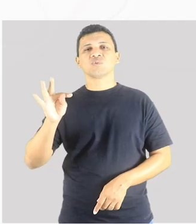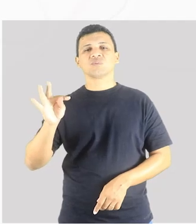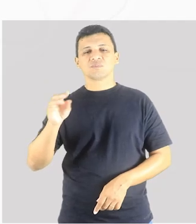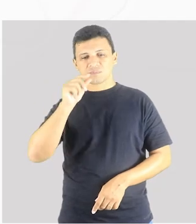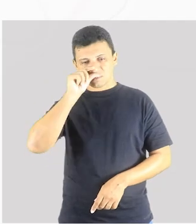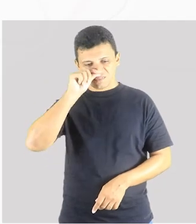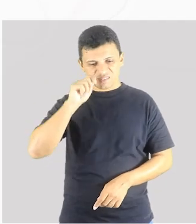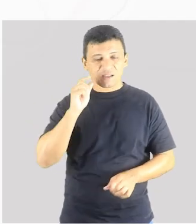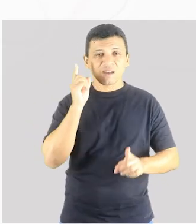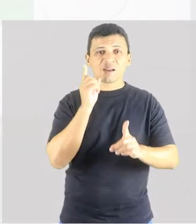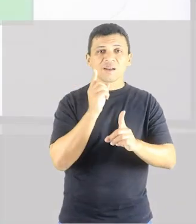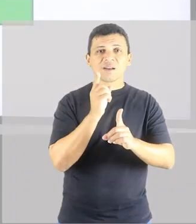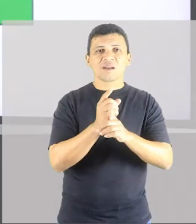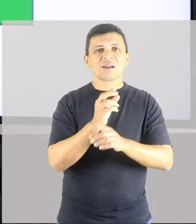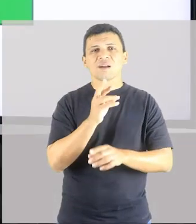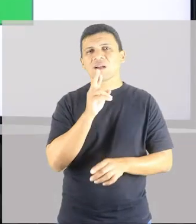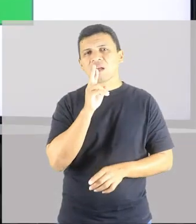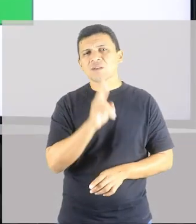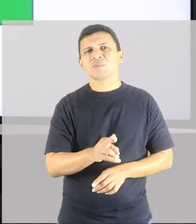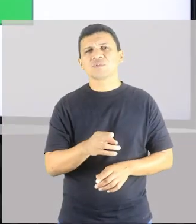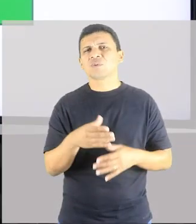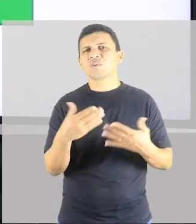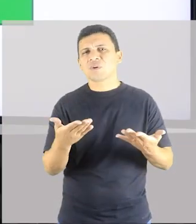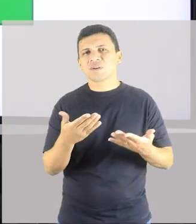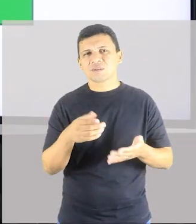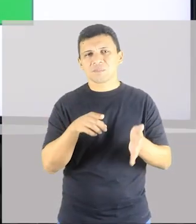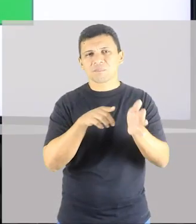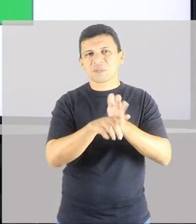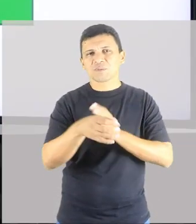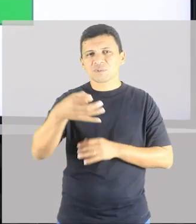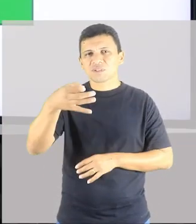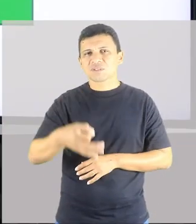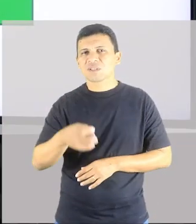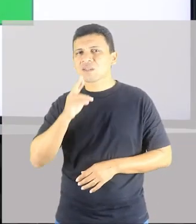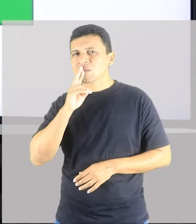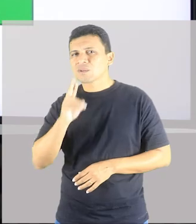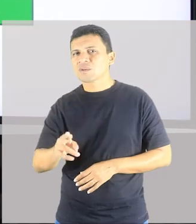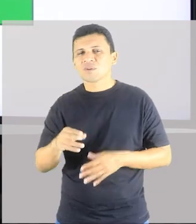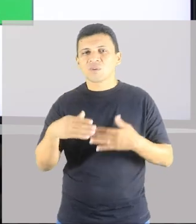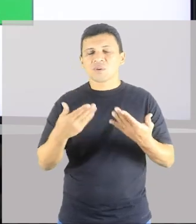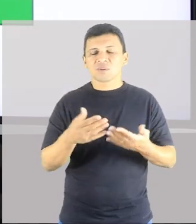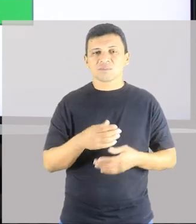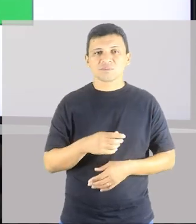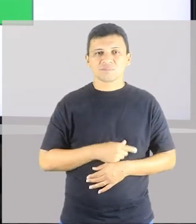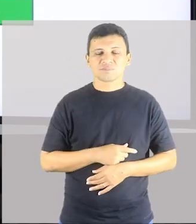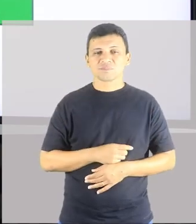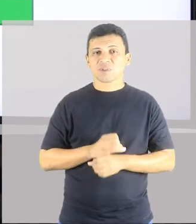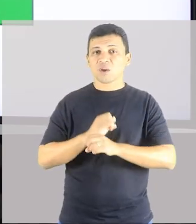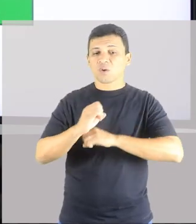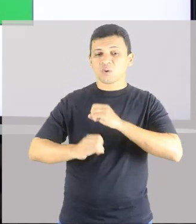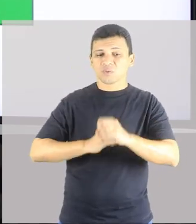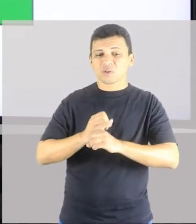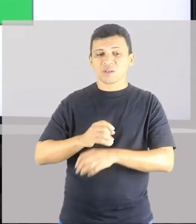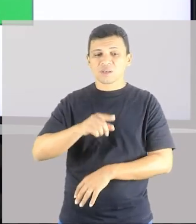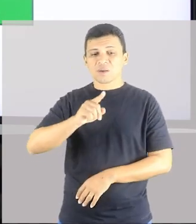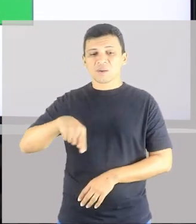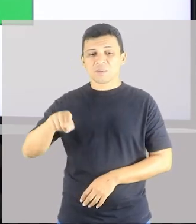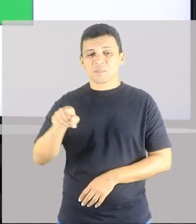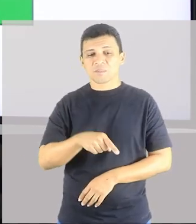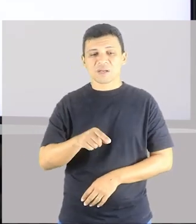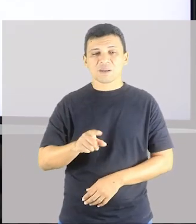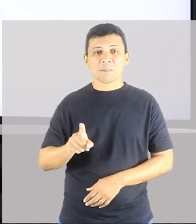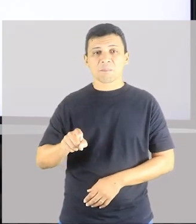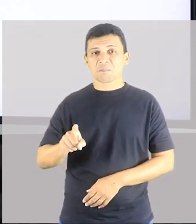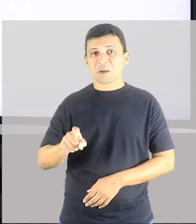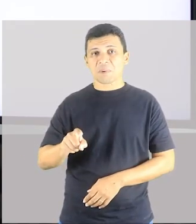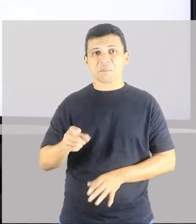você encontrar. Qual seria a pergunta correta para essa resposta? No formulário online, você marcaria só o símbolo. Como